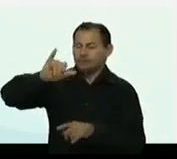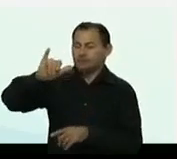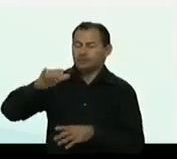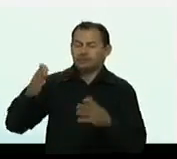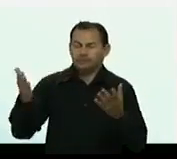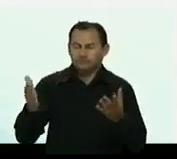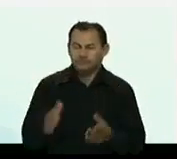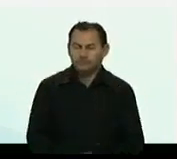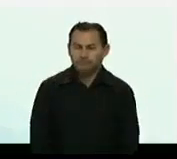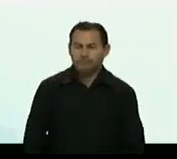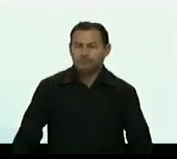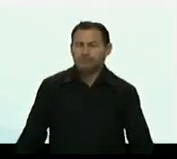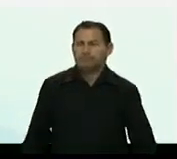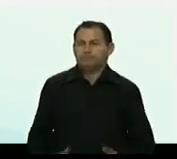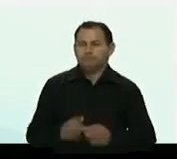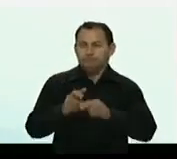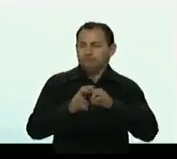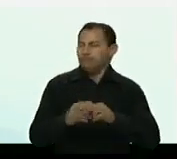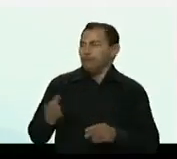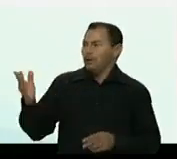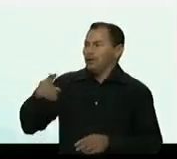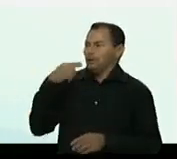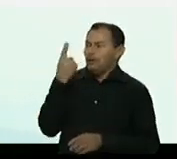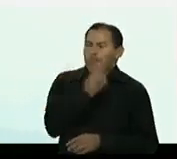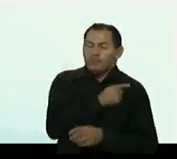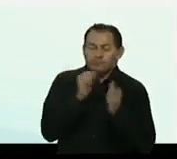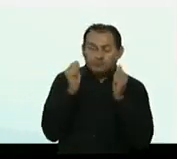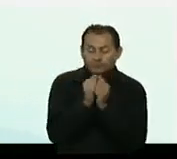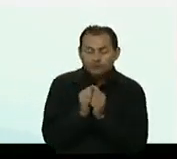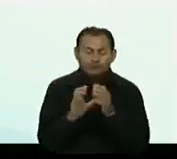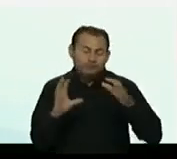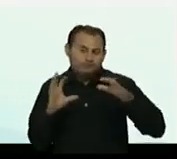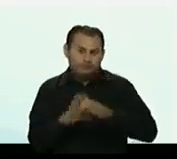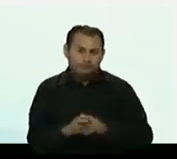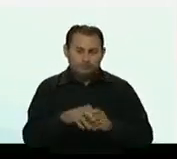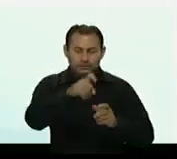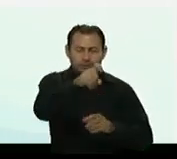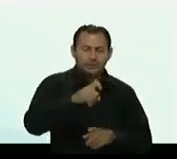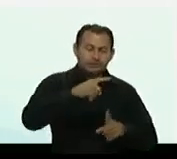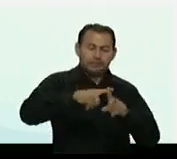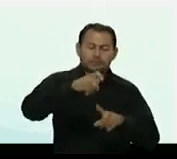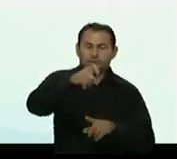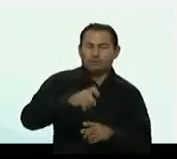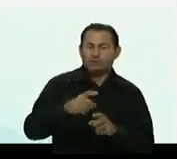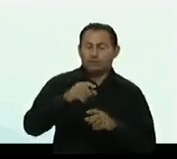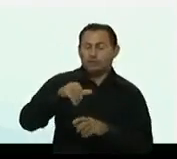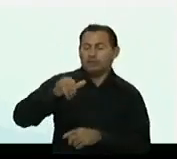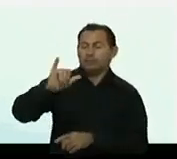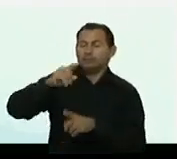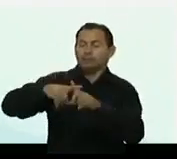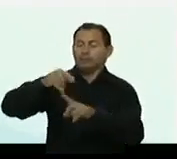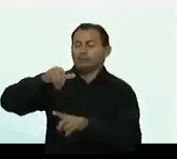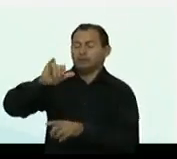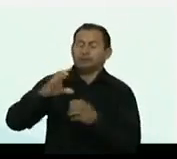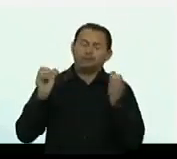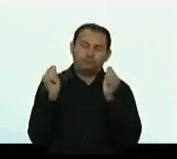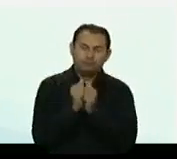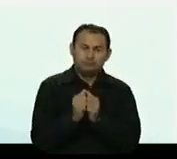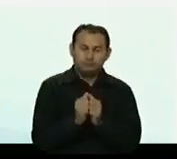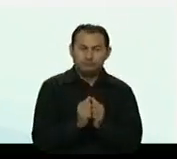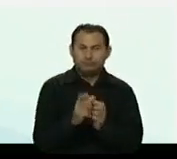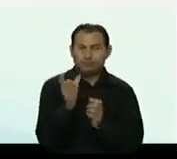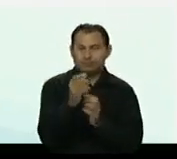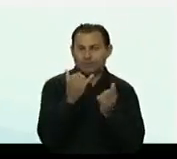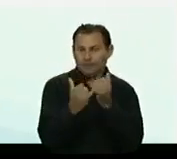Y. Então, nesse caso aqui, nós podemos juntar, não podemos? X mais X e Y mais Y. Nós podemos juntar apenas